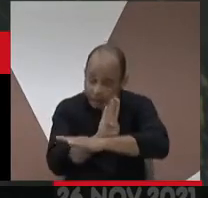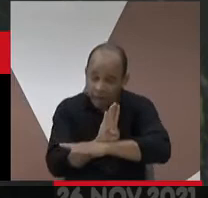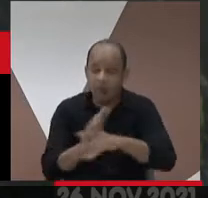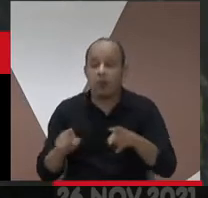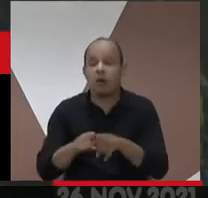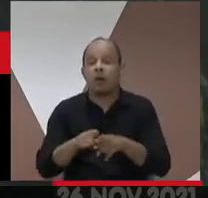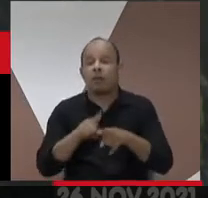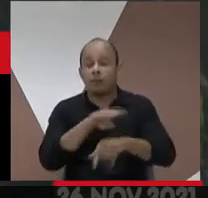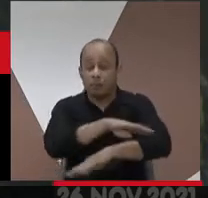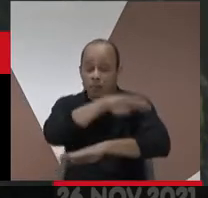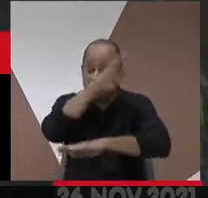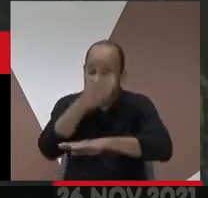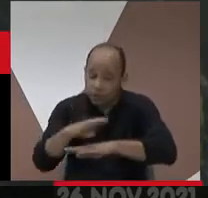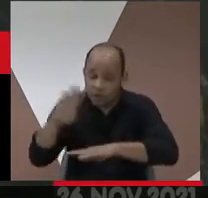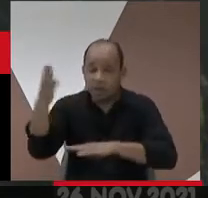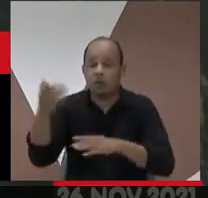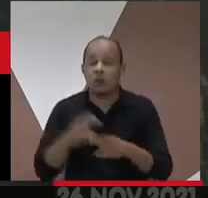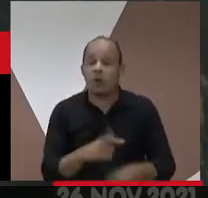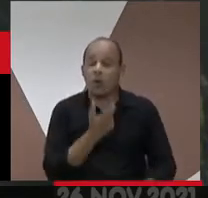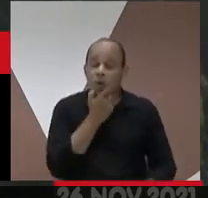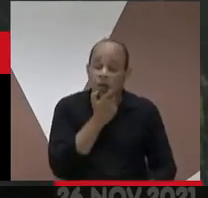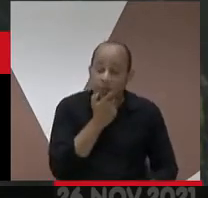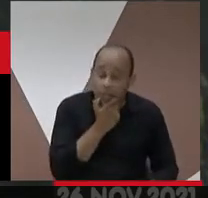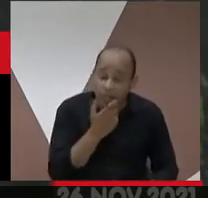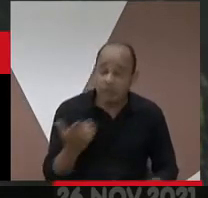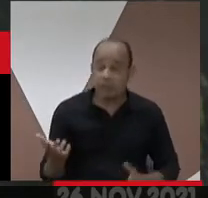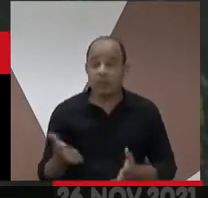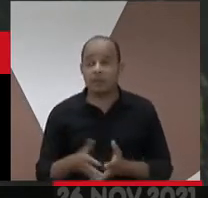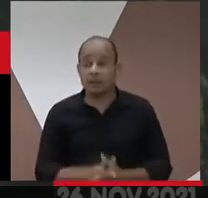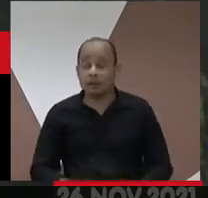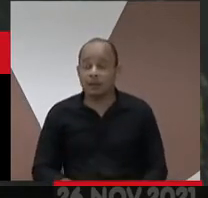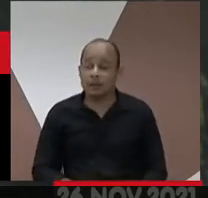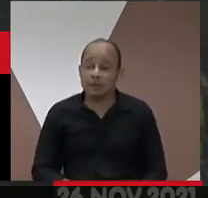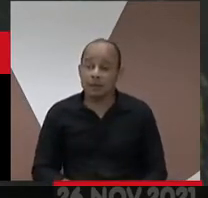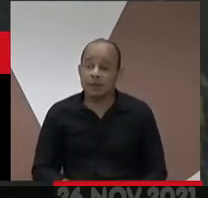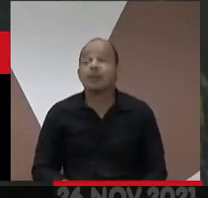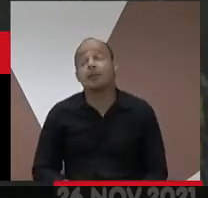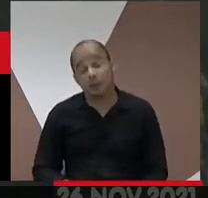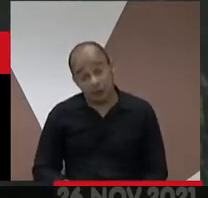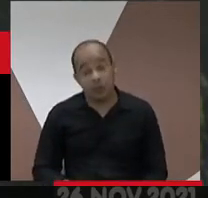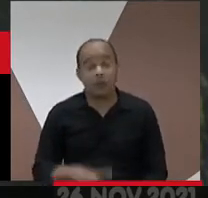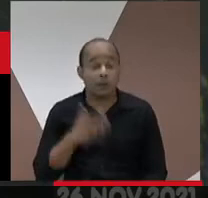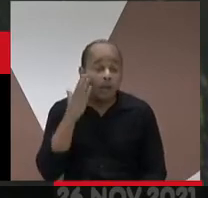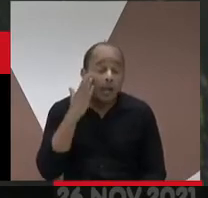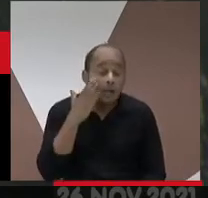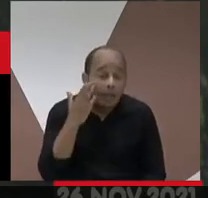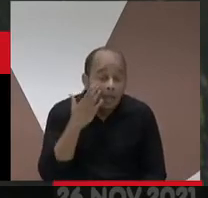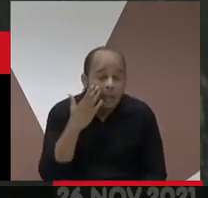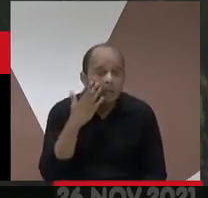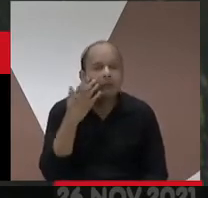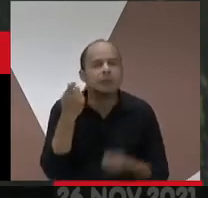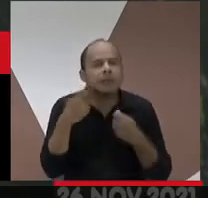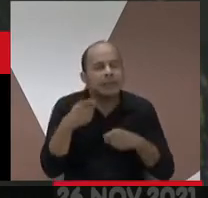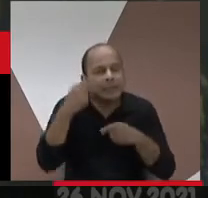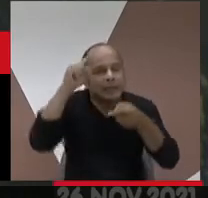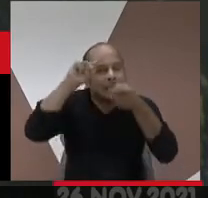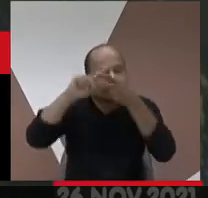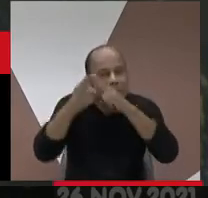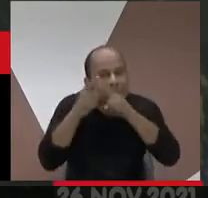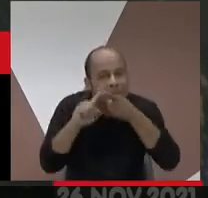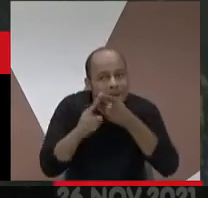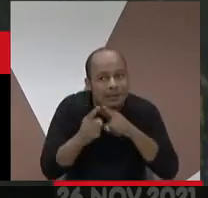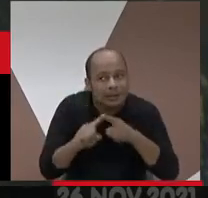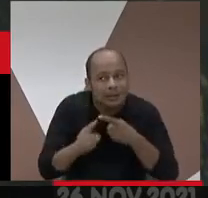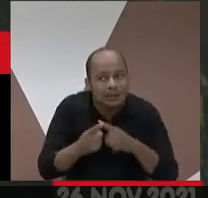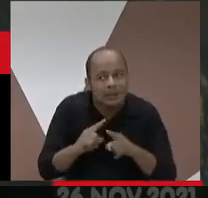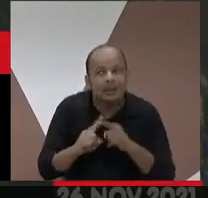esse rodoanel, né? A gente não é contra o rodoanel, a gente acha que tem solução. Existe até uma terceira via aí, não